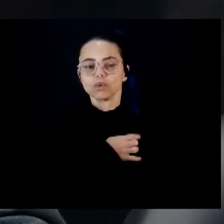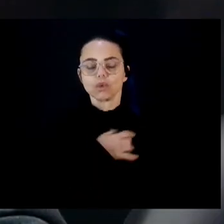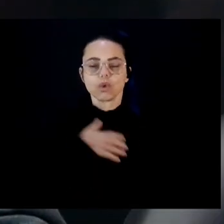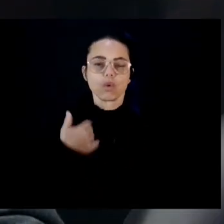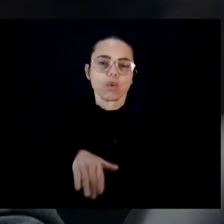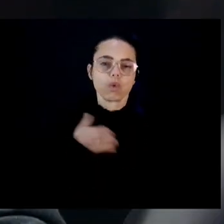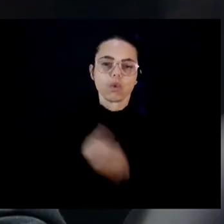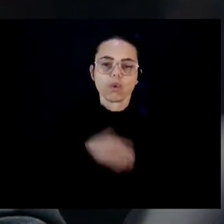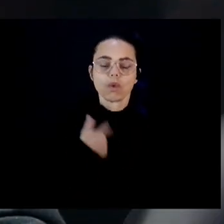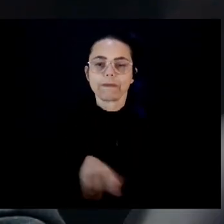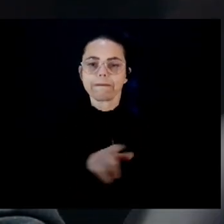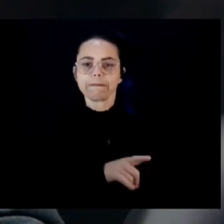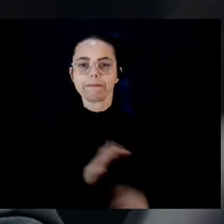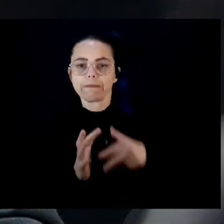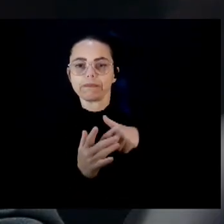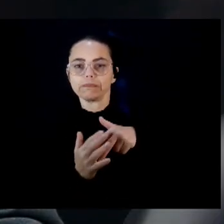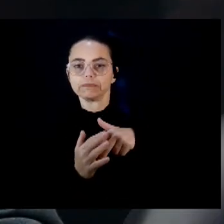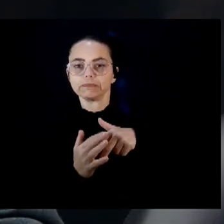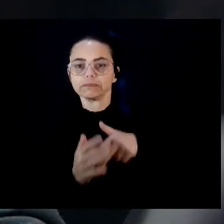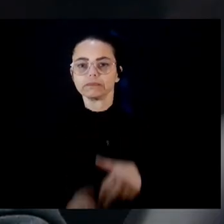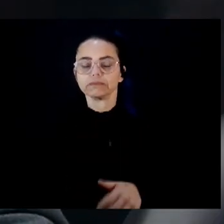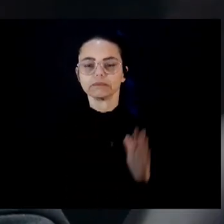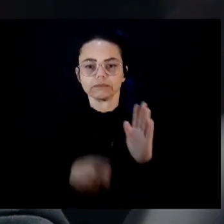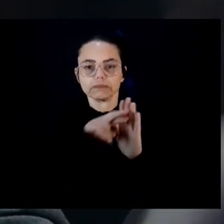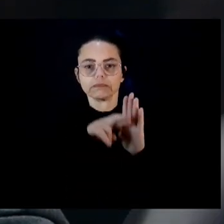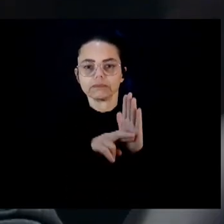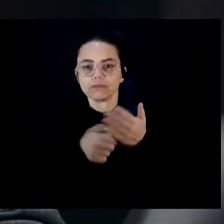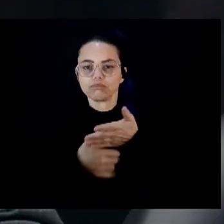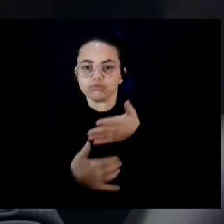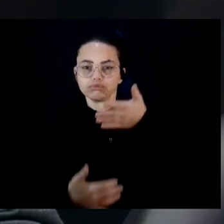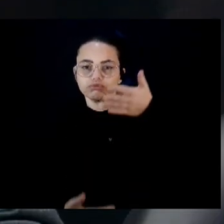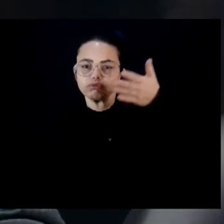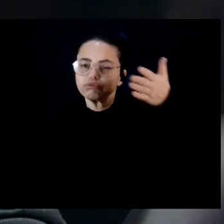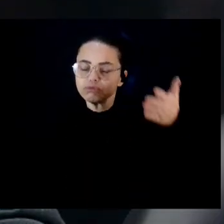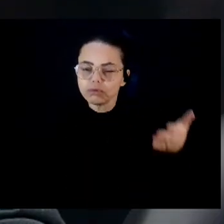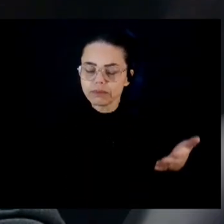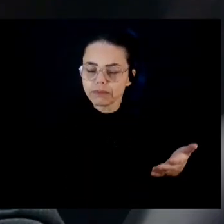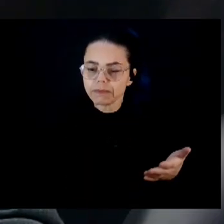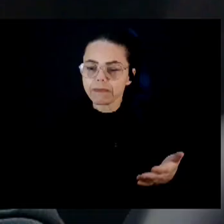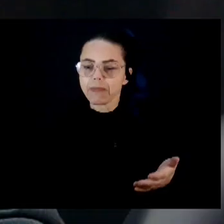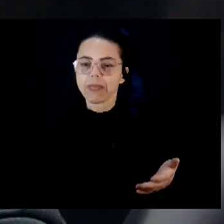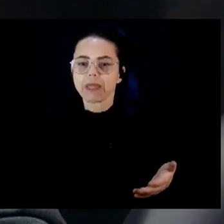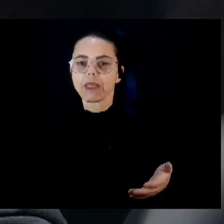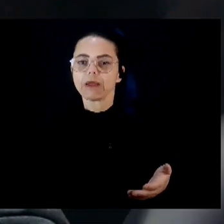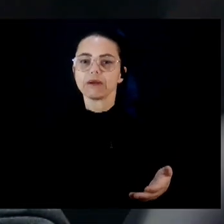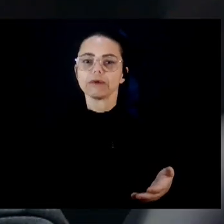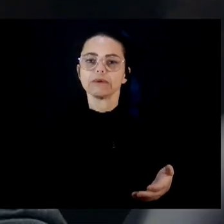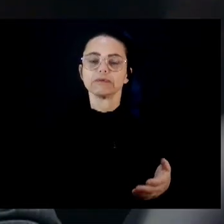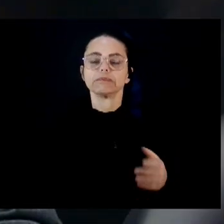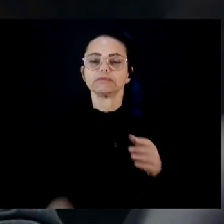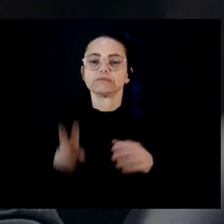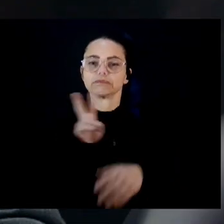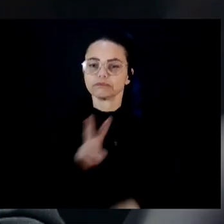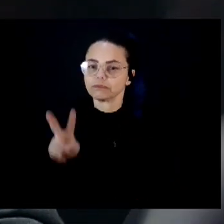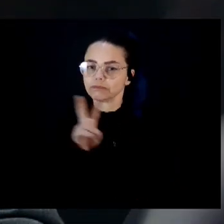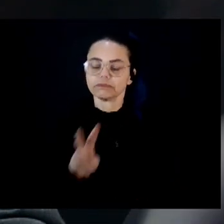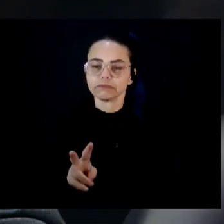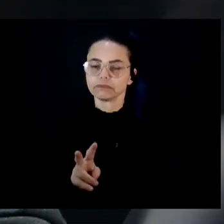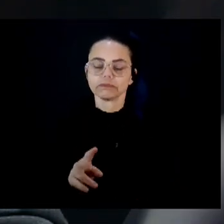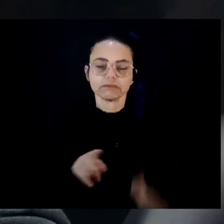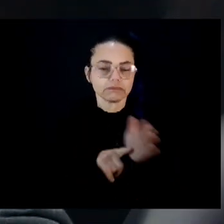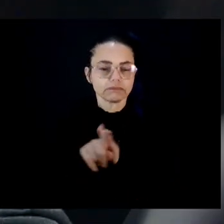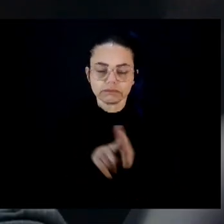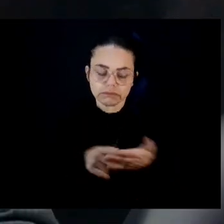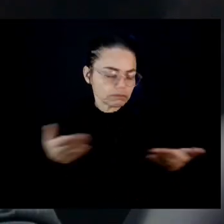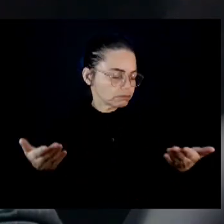os pacientes com receitas extensas de suplementos, muitas vezes os exames normais, pacientes sem nenhum